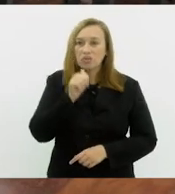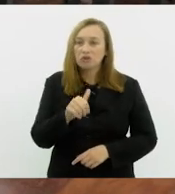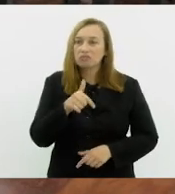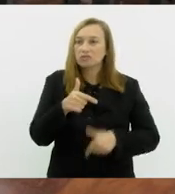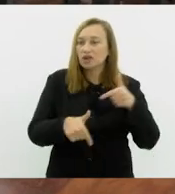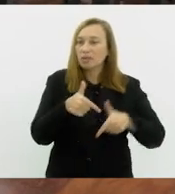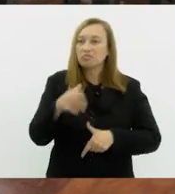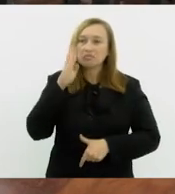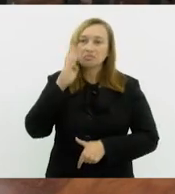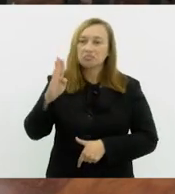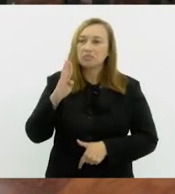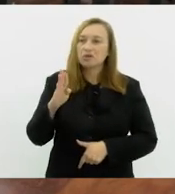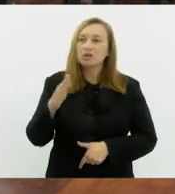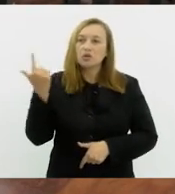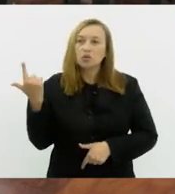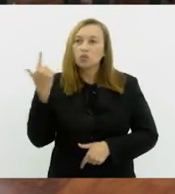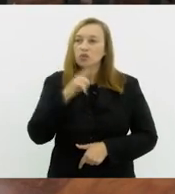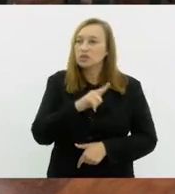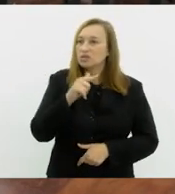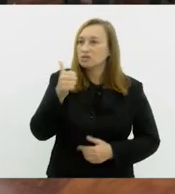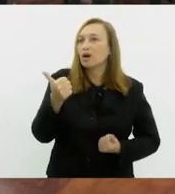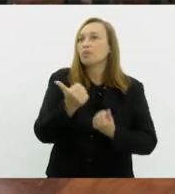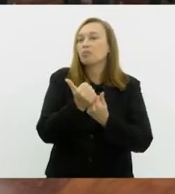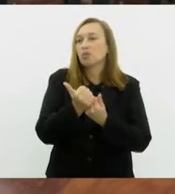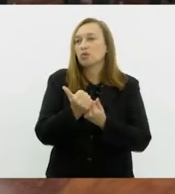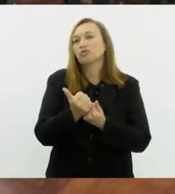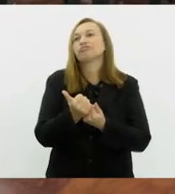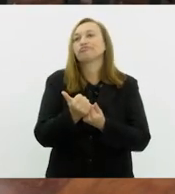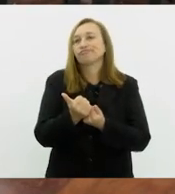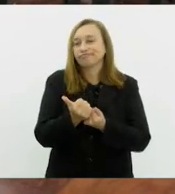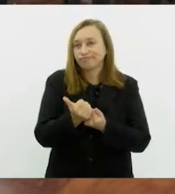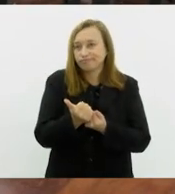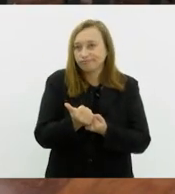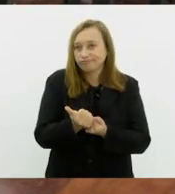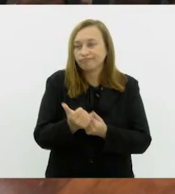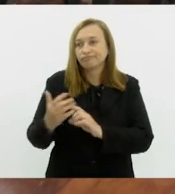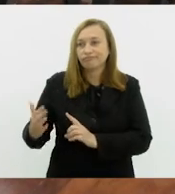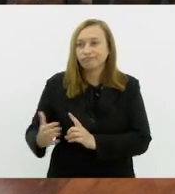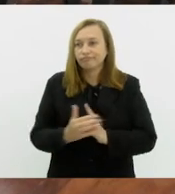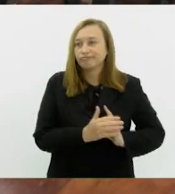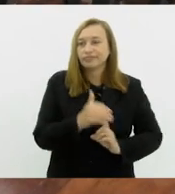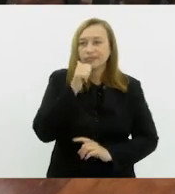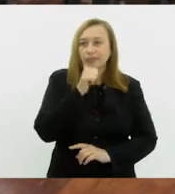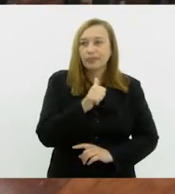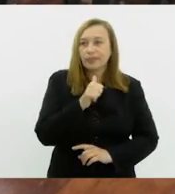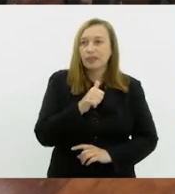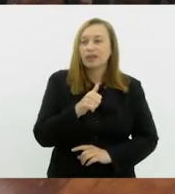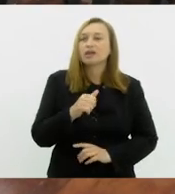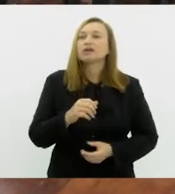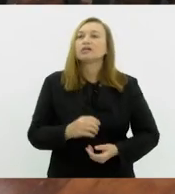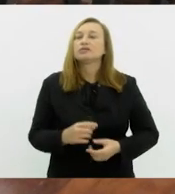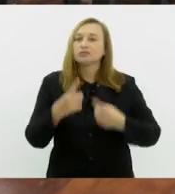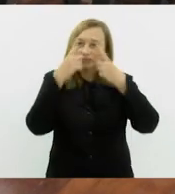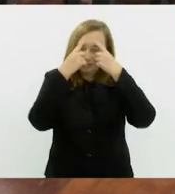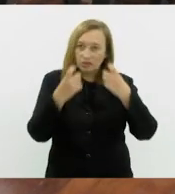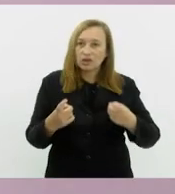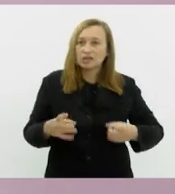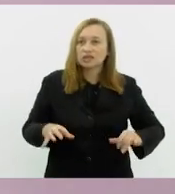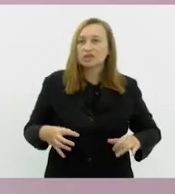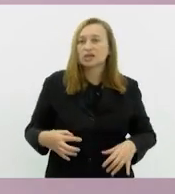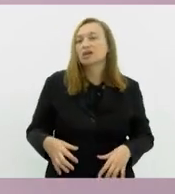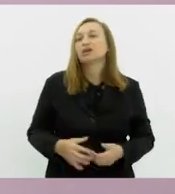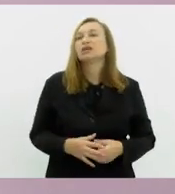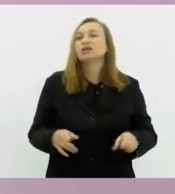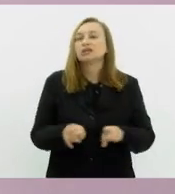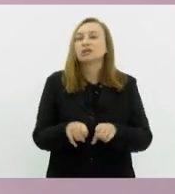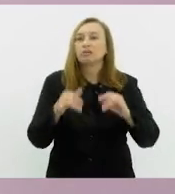consiga dar um mínimo, né? Porque é o mínimo que a gente faz, né? De acolhimento a essas mulheres em situação de violência. E lembrar aqui,